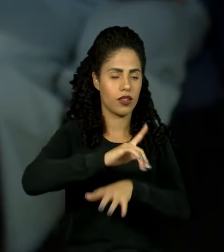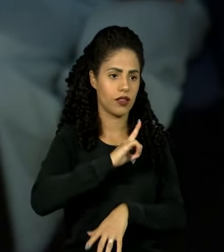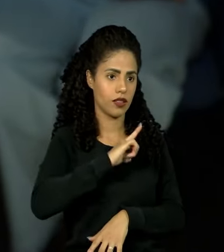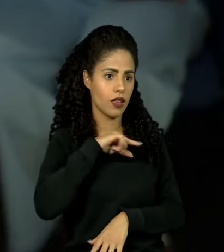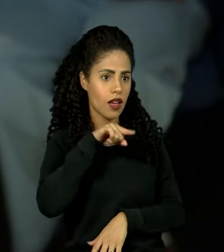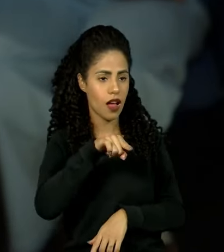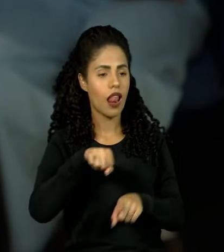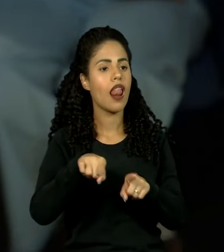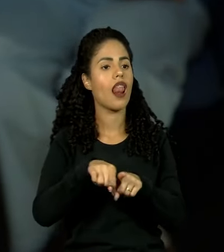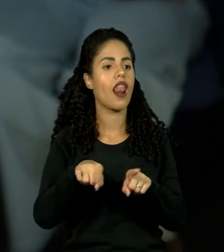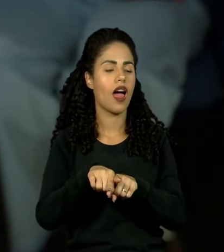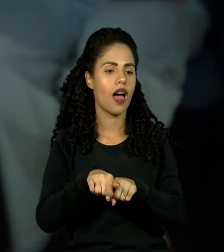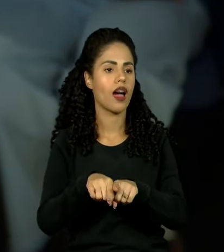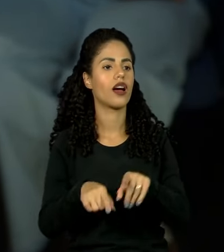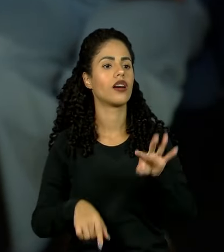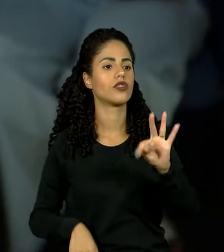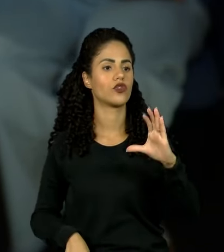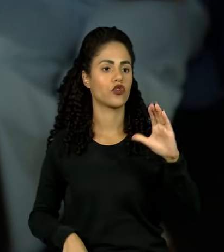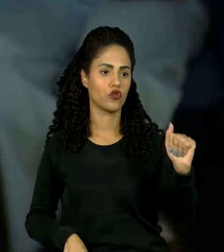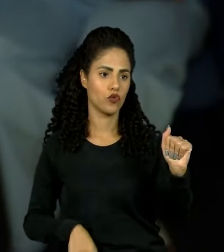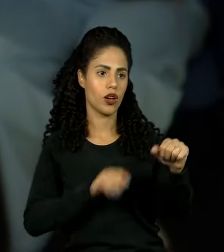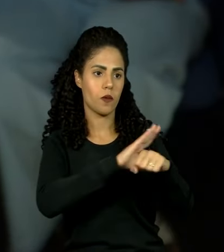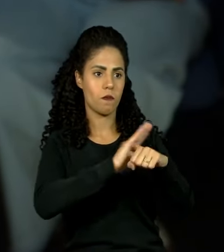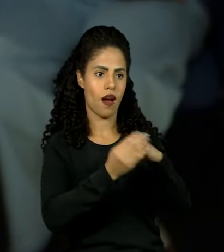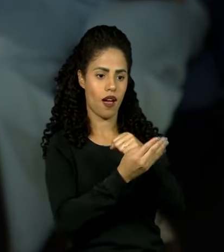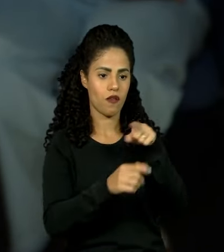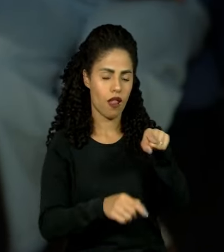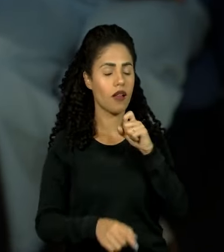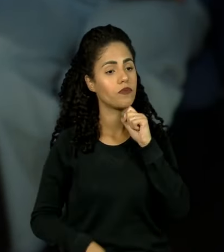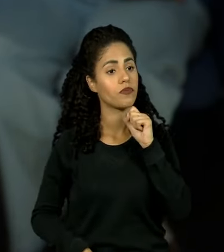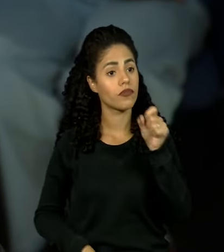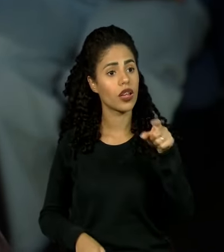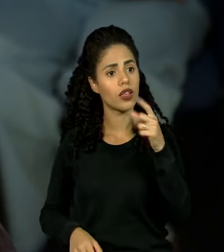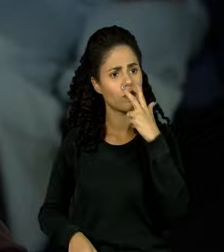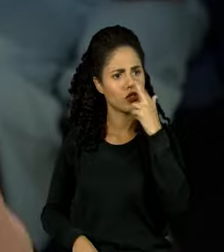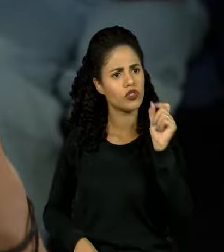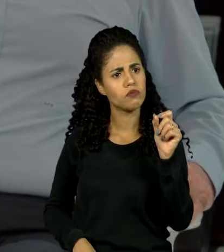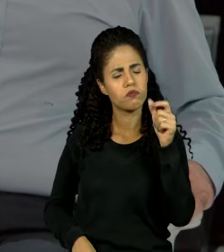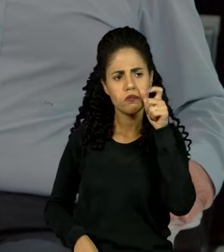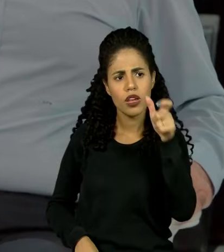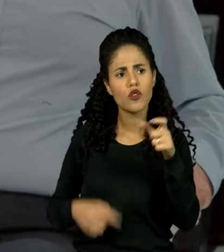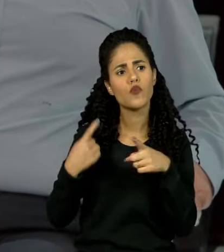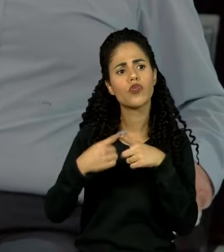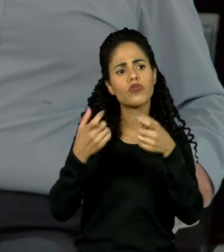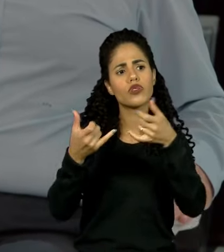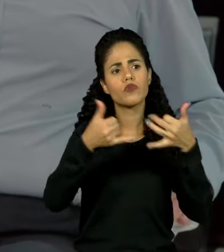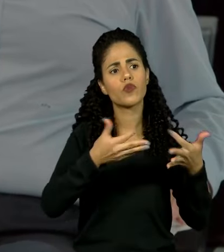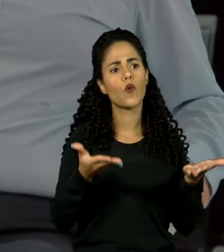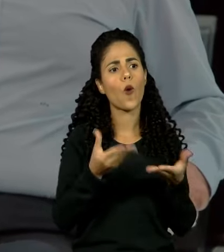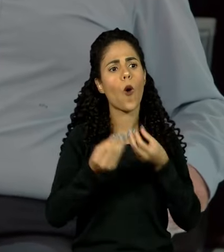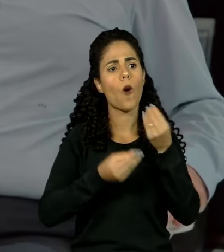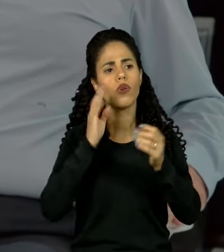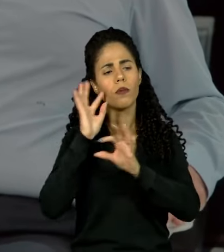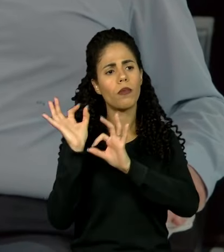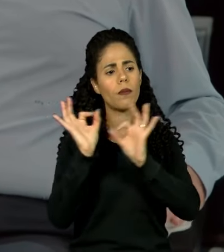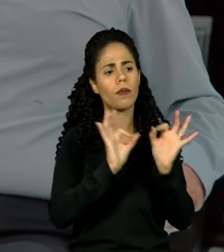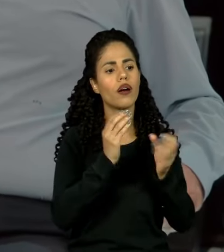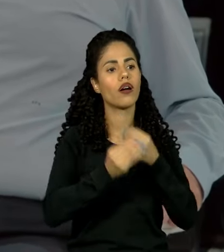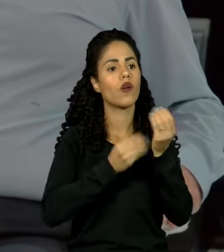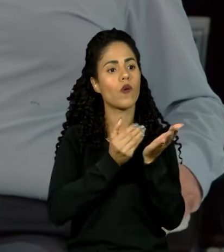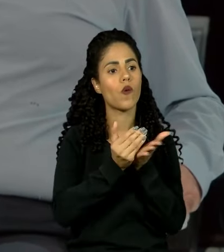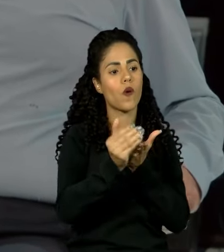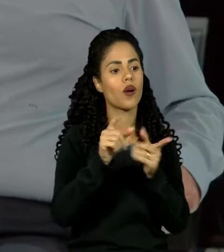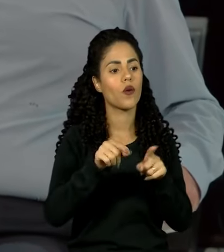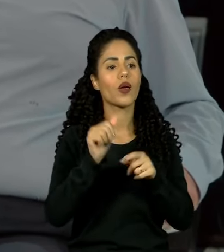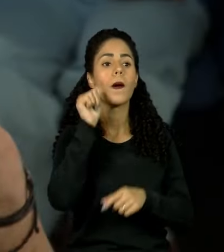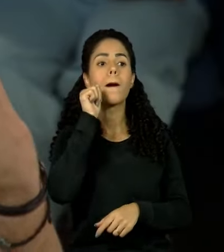no bairro da Tijuca eu achei muito legal assim porque né você me contou a história eu vi como é que acompanhou Tudo começa quando uma